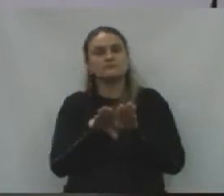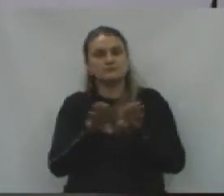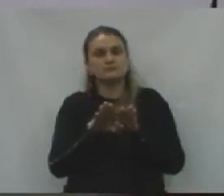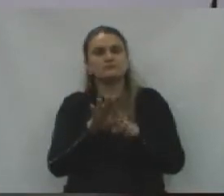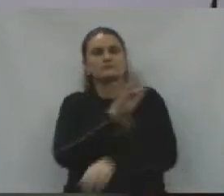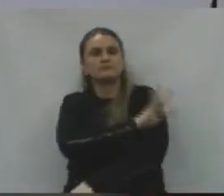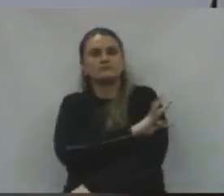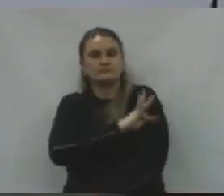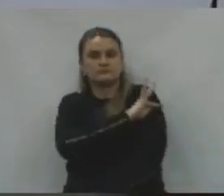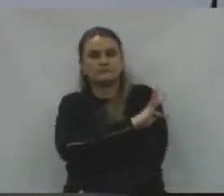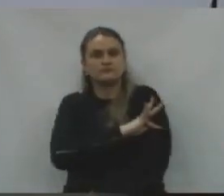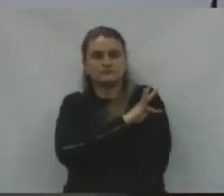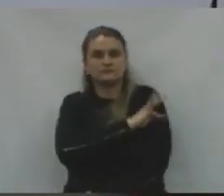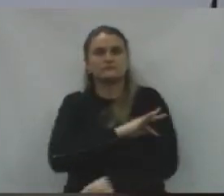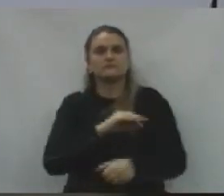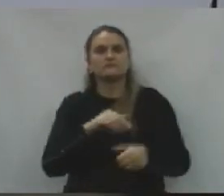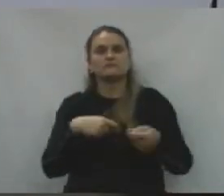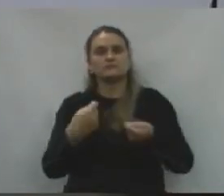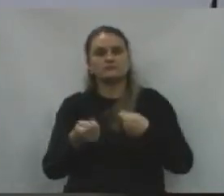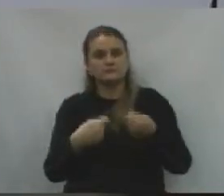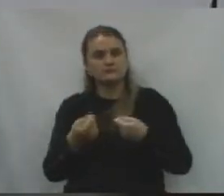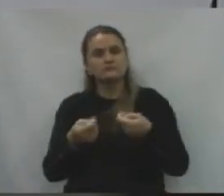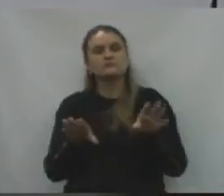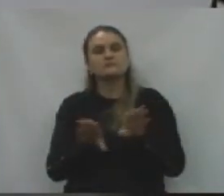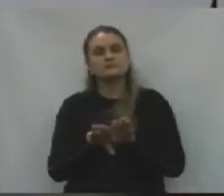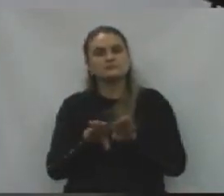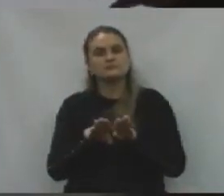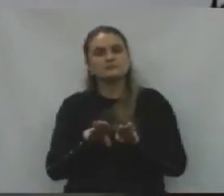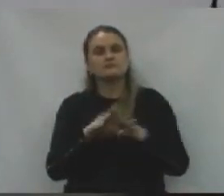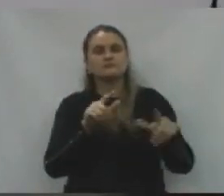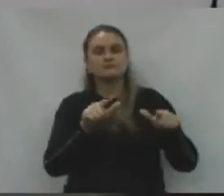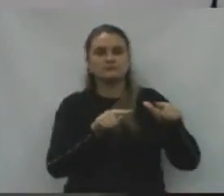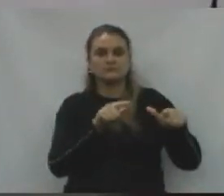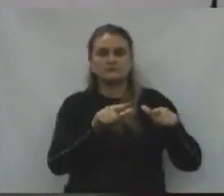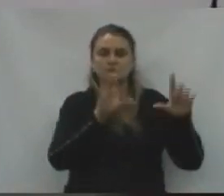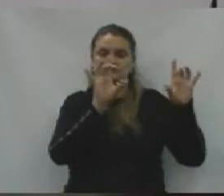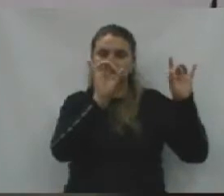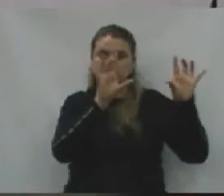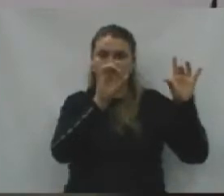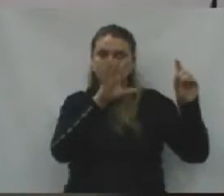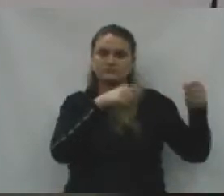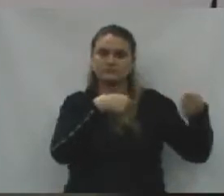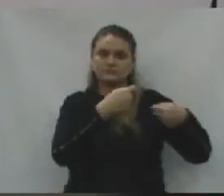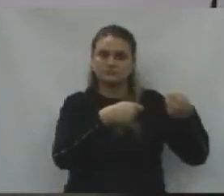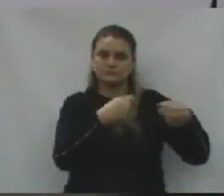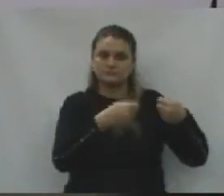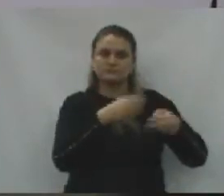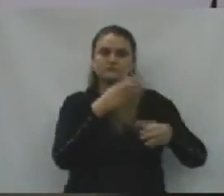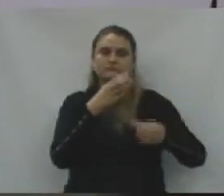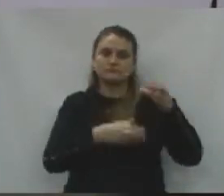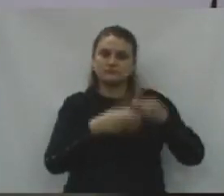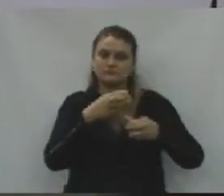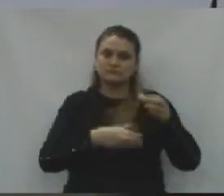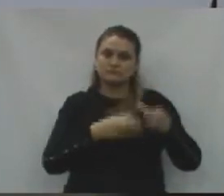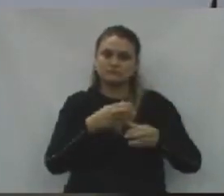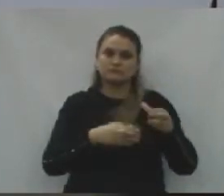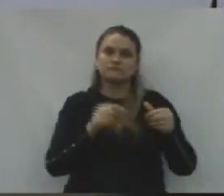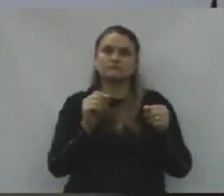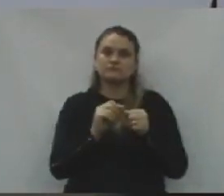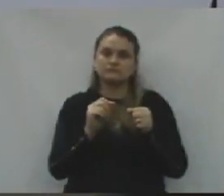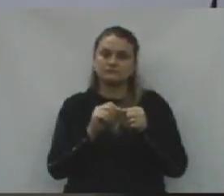nos técnicos administrativos, assim como nas funções específicas administrativas, com cursos cada